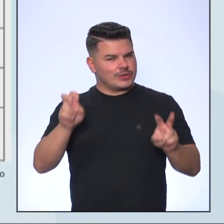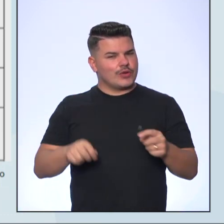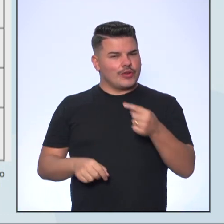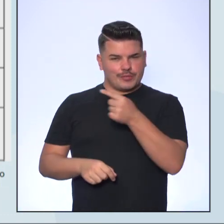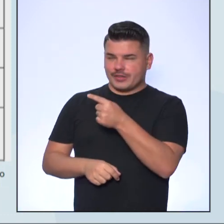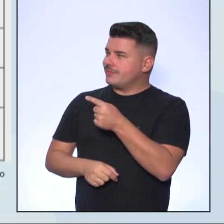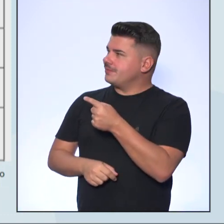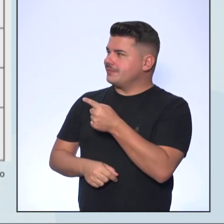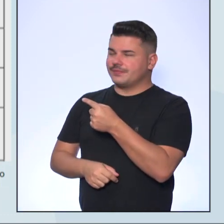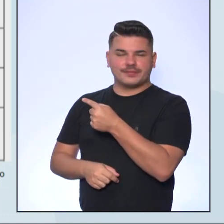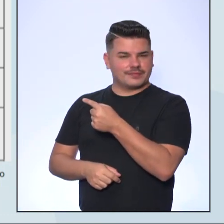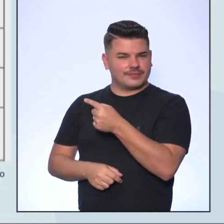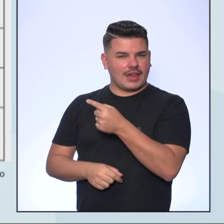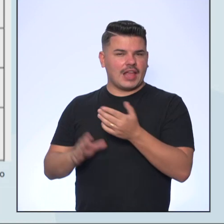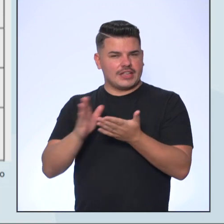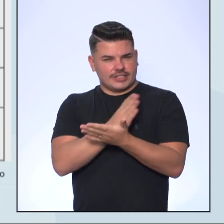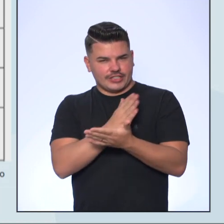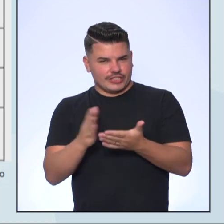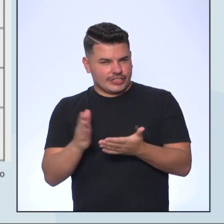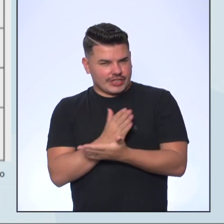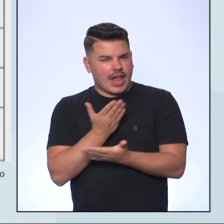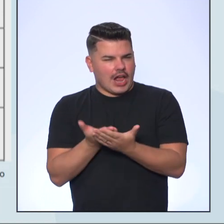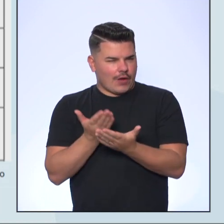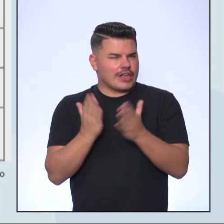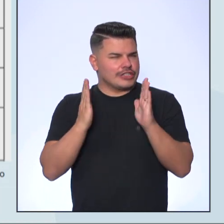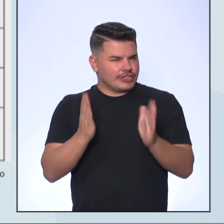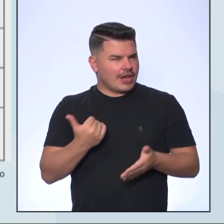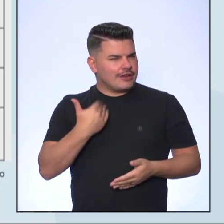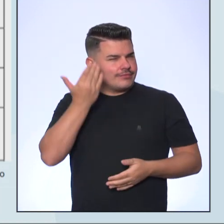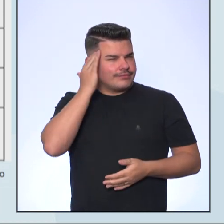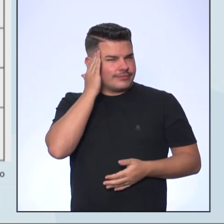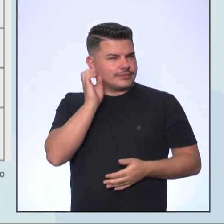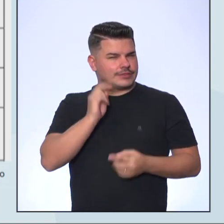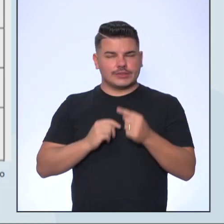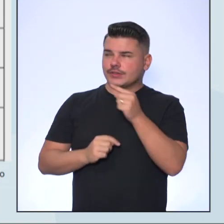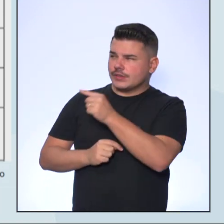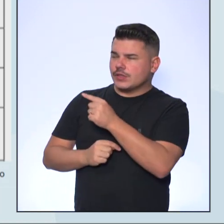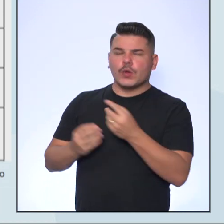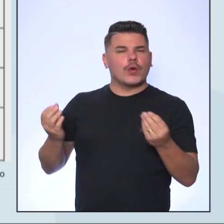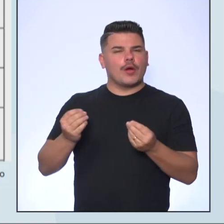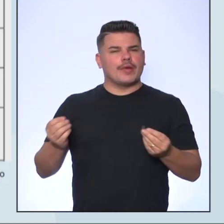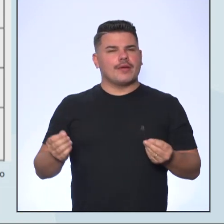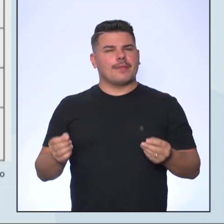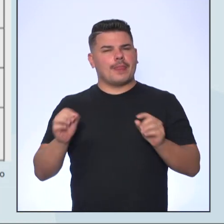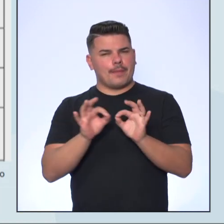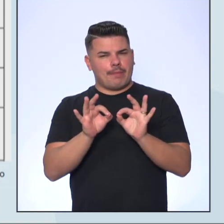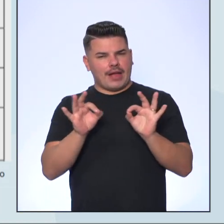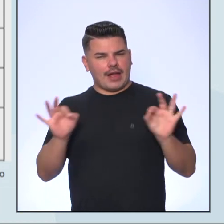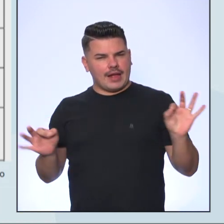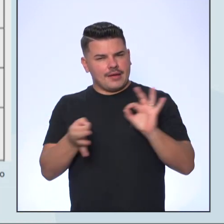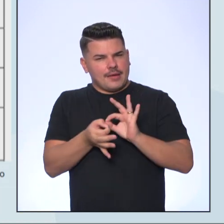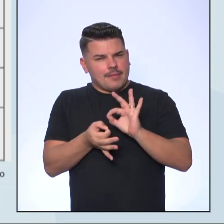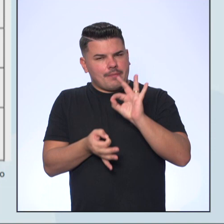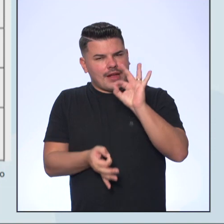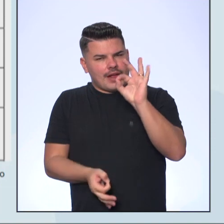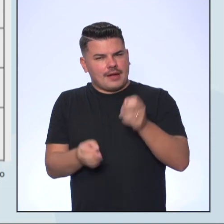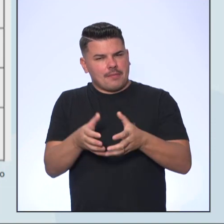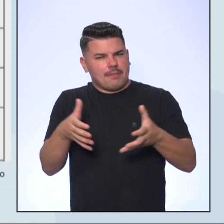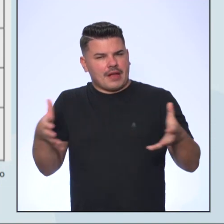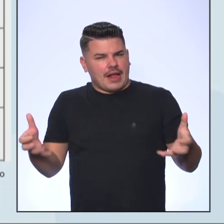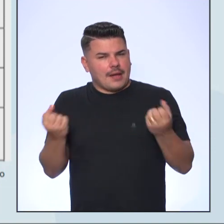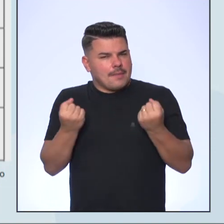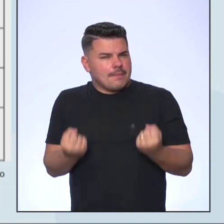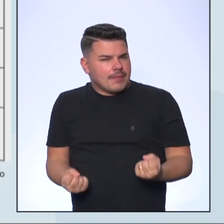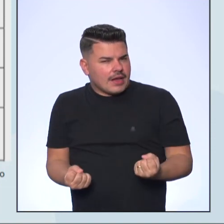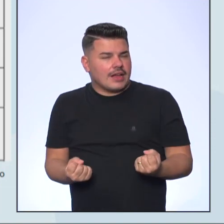aulas passadas, nós vimos algumas coisas. Então, nós começamos a ideia de grandeza. Essa daí está na página 24 do caderno do aluno,